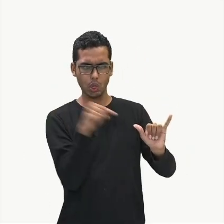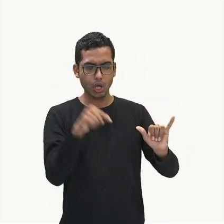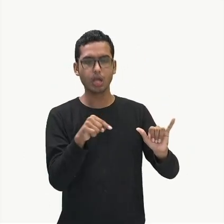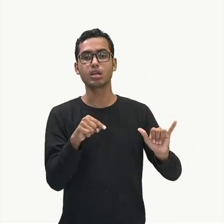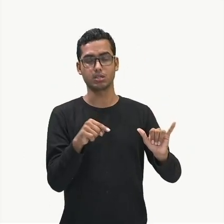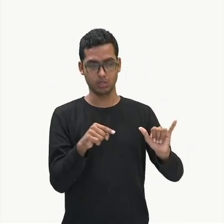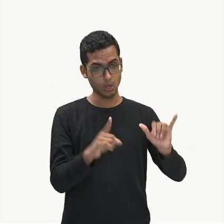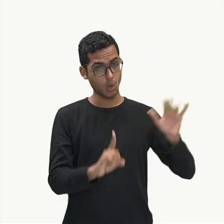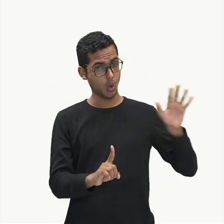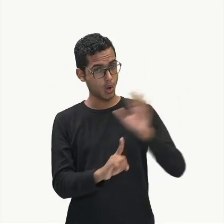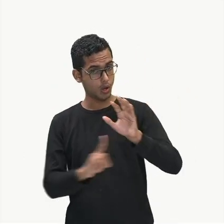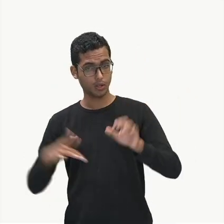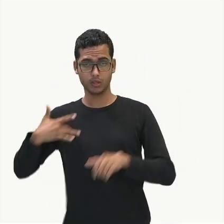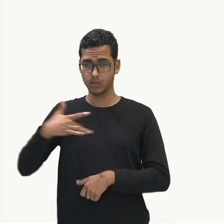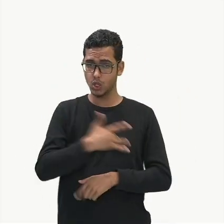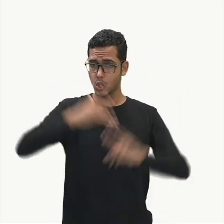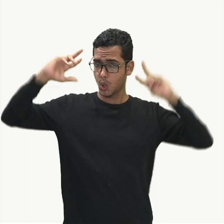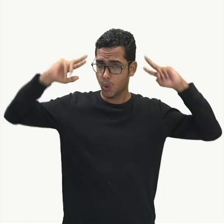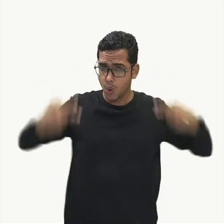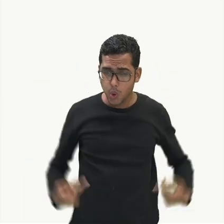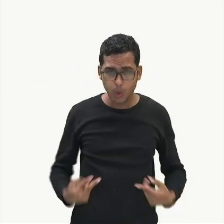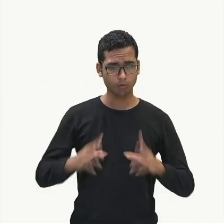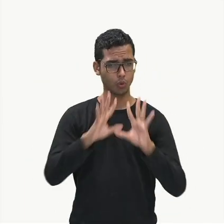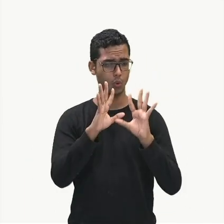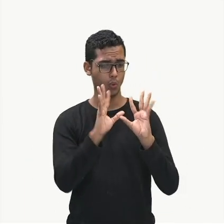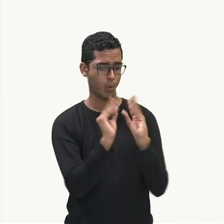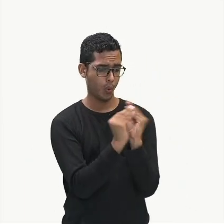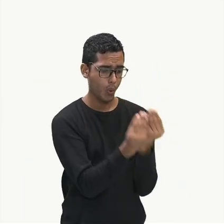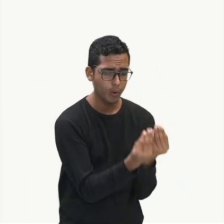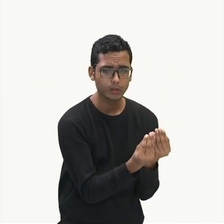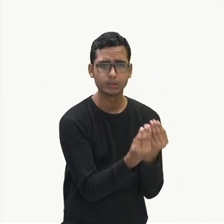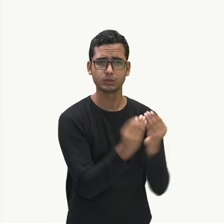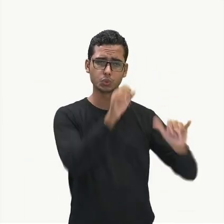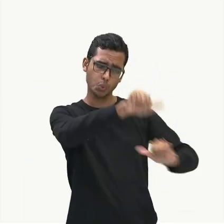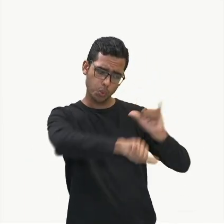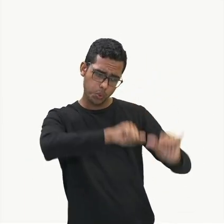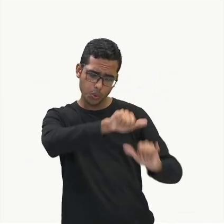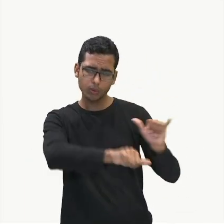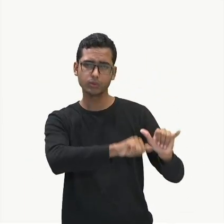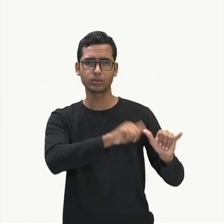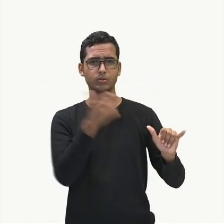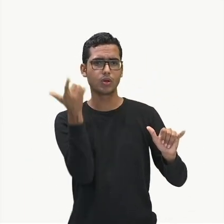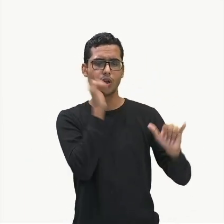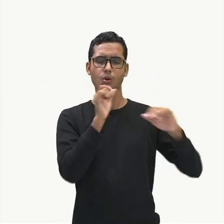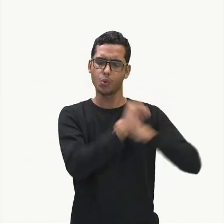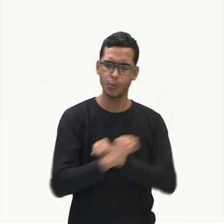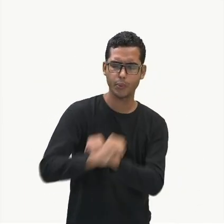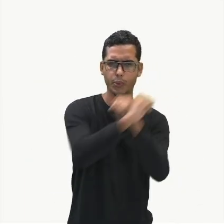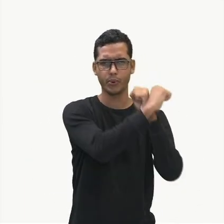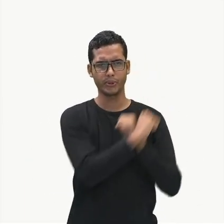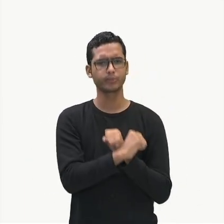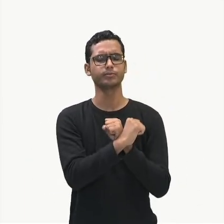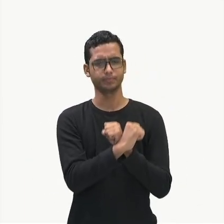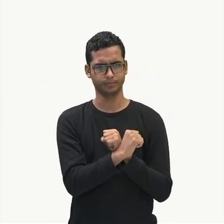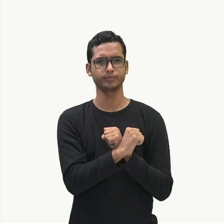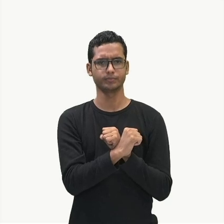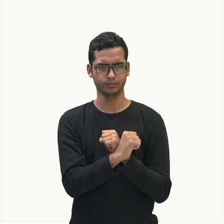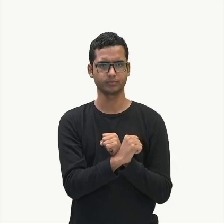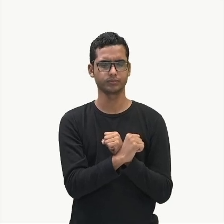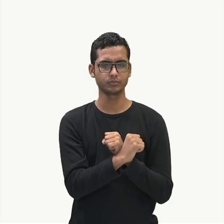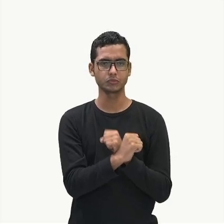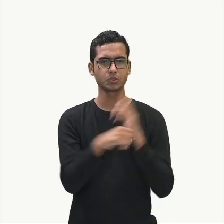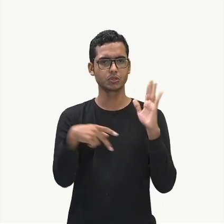por mais que se coloquem, né, substâncias químicas para proteger a solução